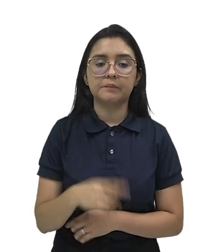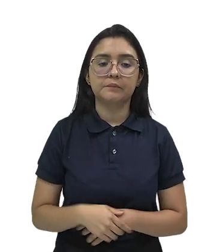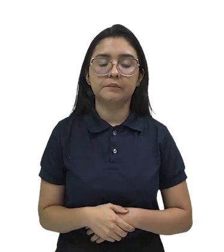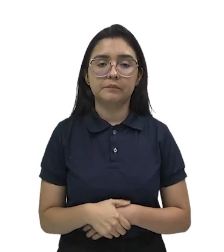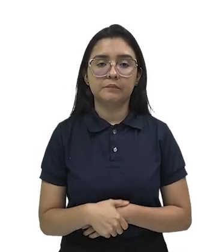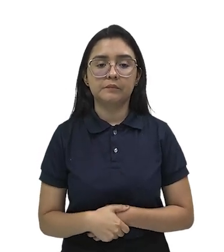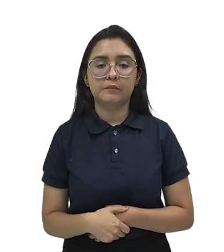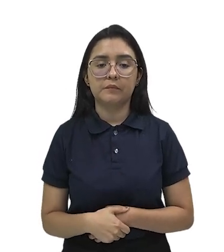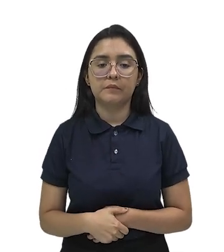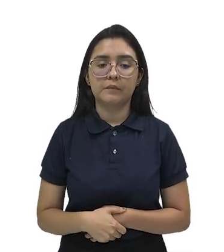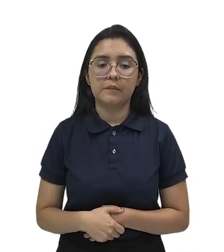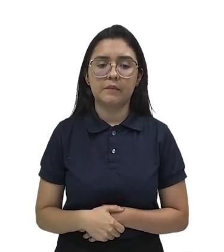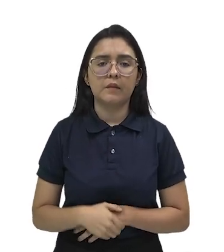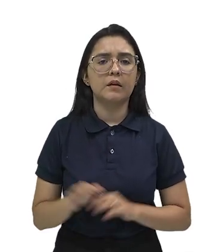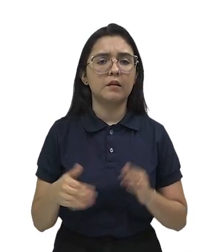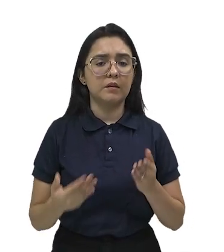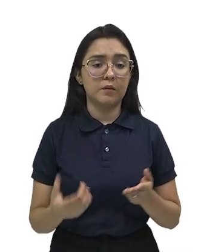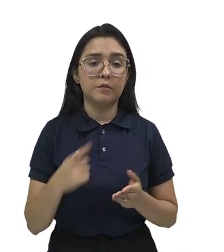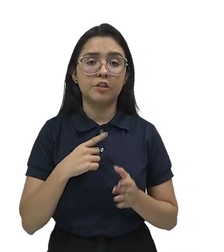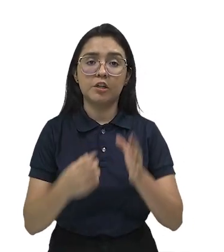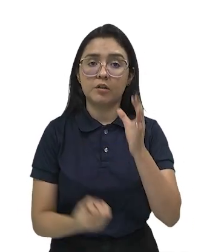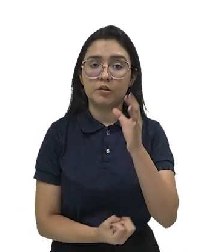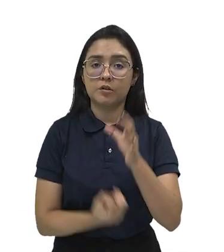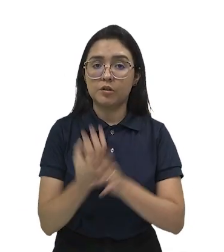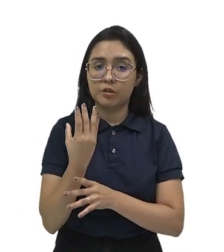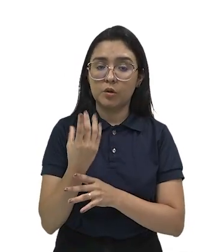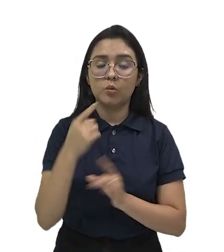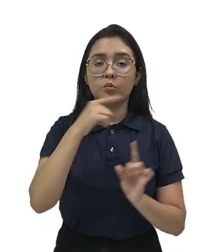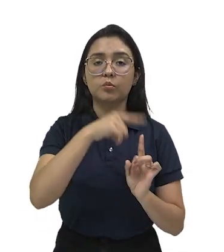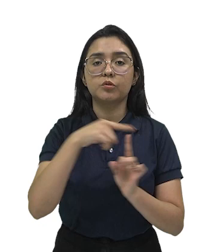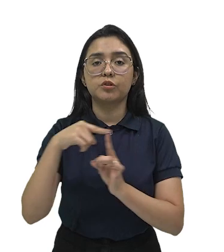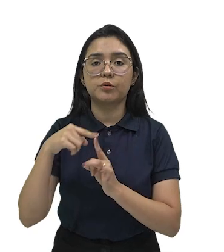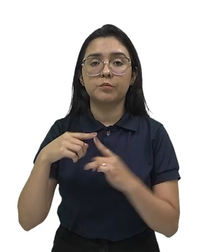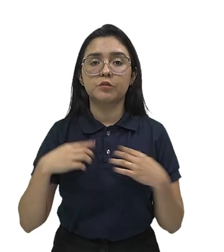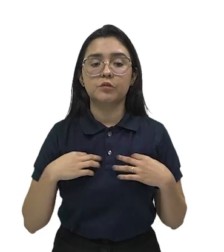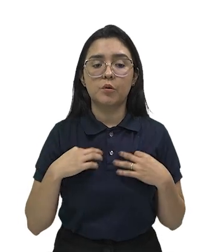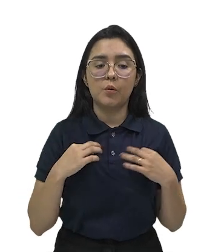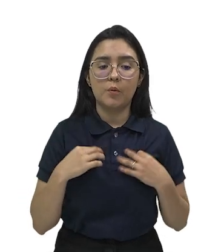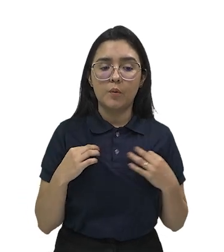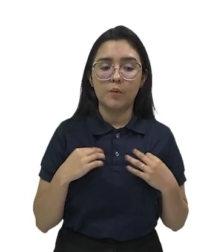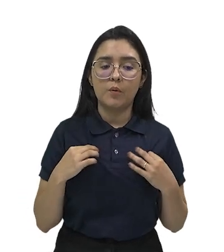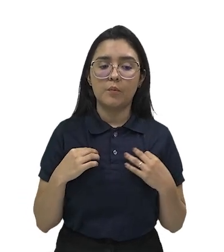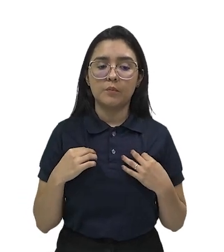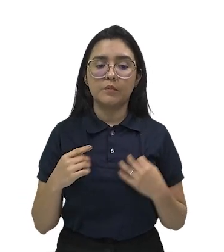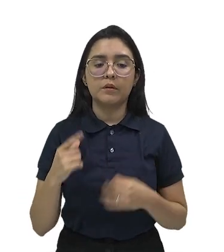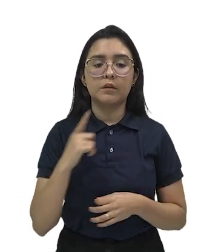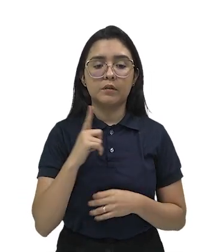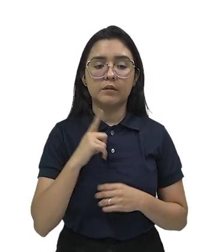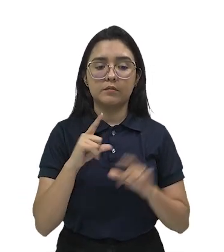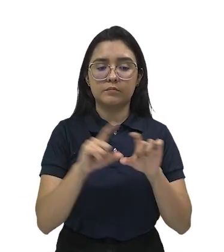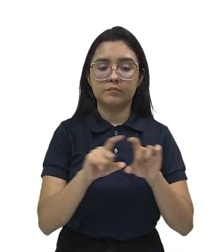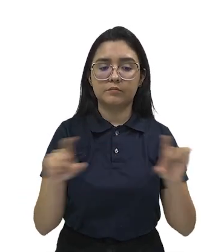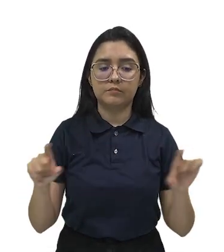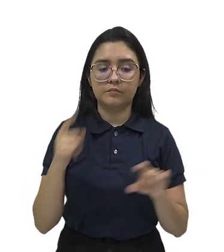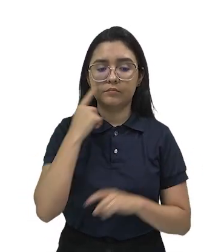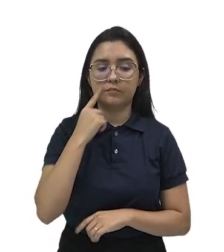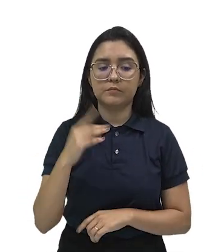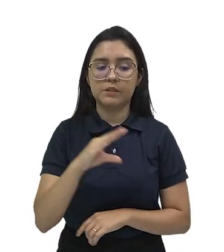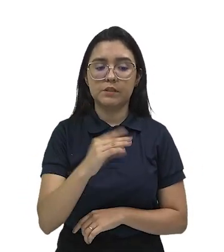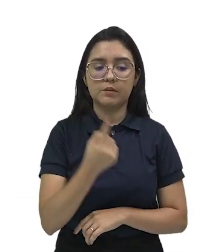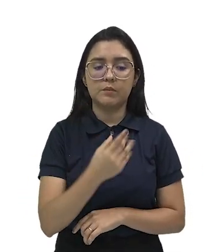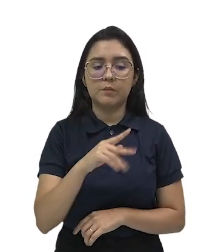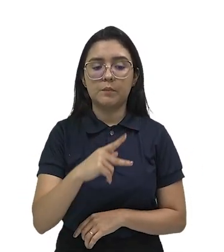Imagem 1. Só aqui eu já vou ter um suéter, quer dizer, um suéter ele vai ser composto por essa composição aqui, ó.